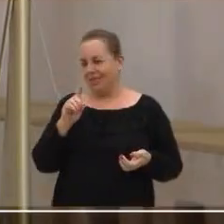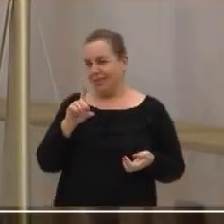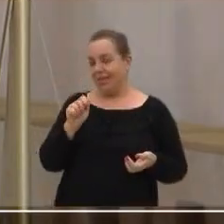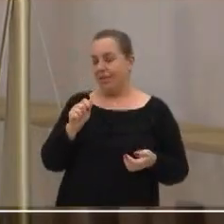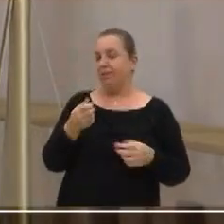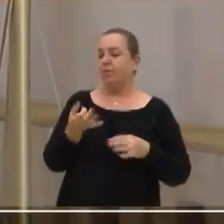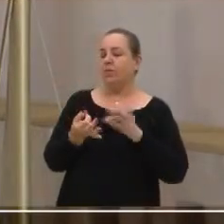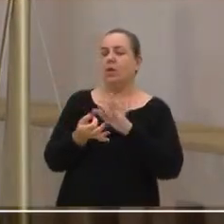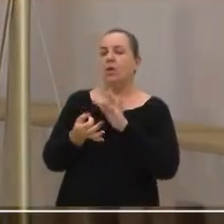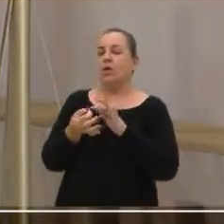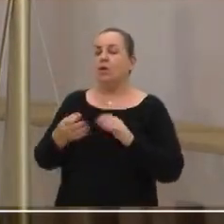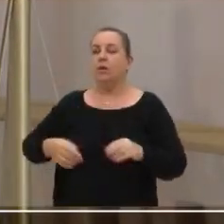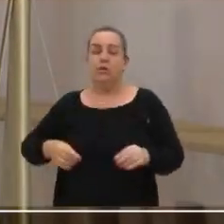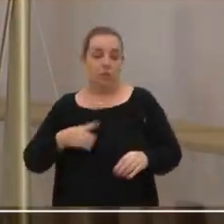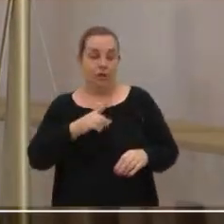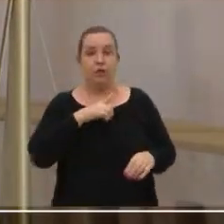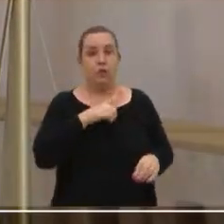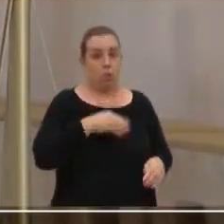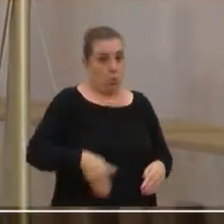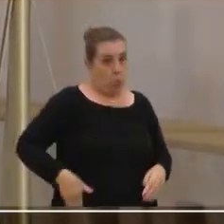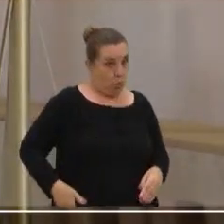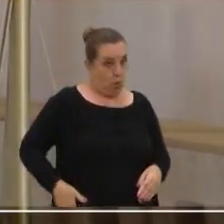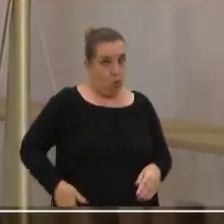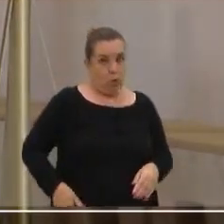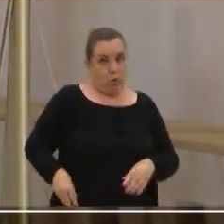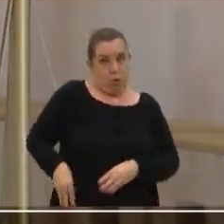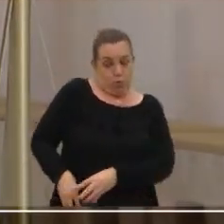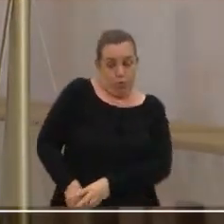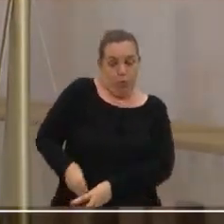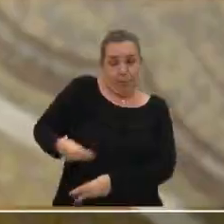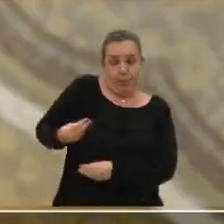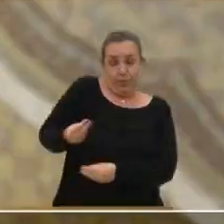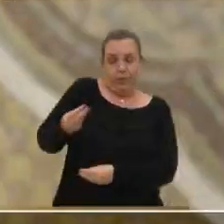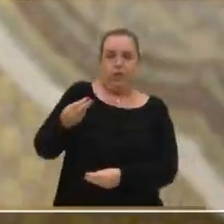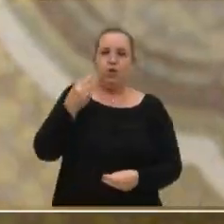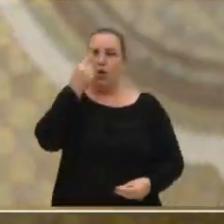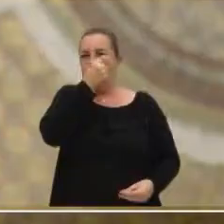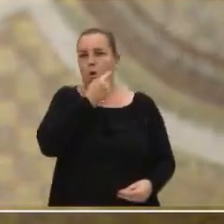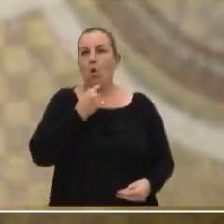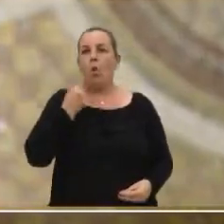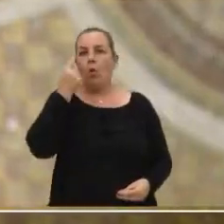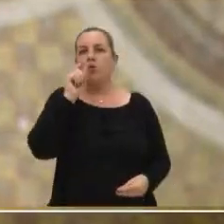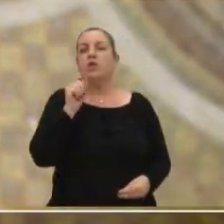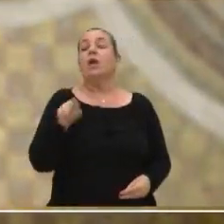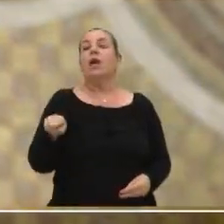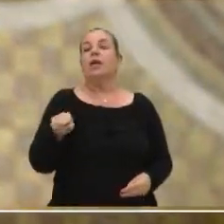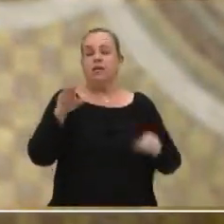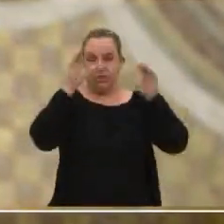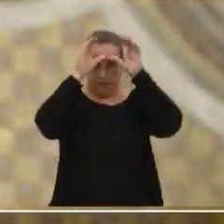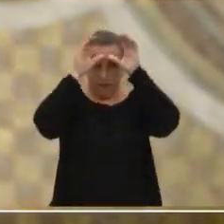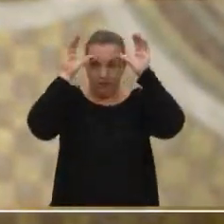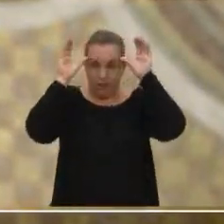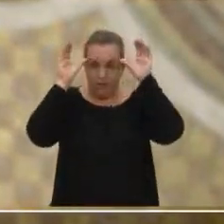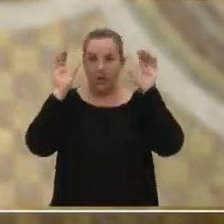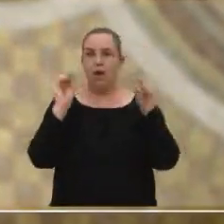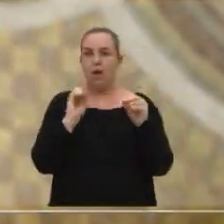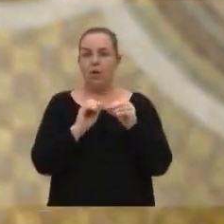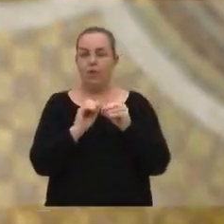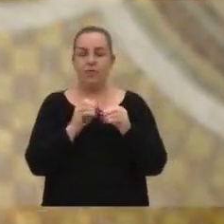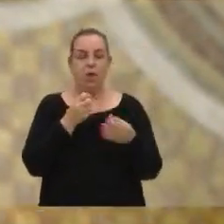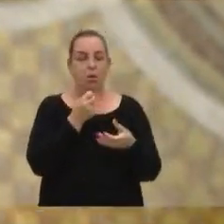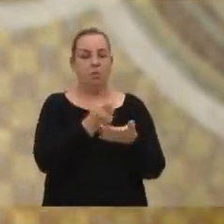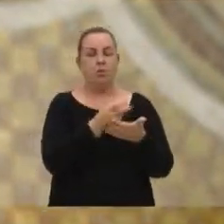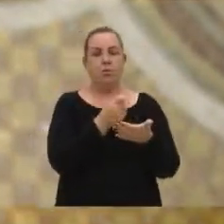então, o dinheiro que eles tinham no bolso, que tinha o rosto do Tibério, para fazer compra